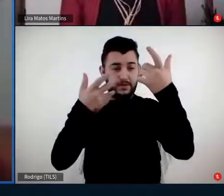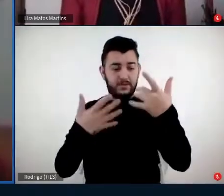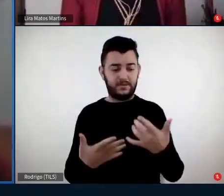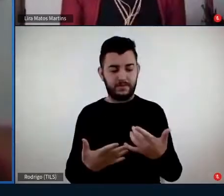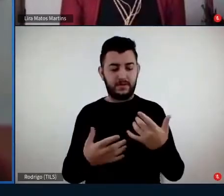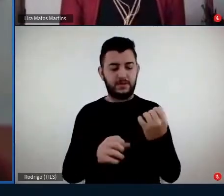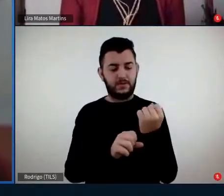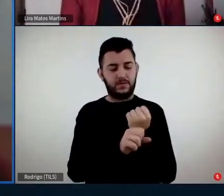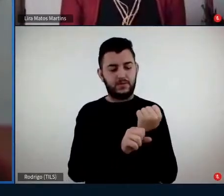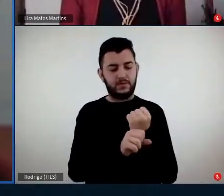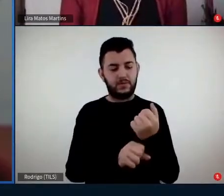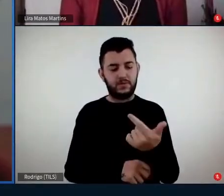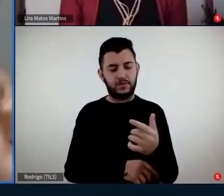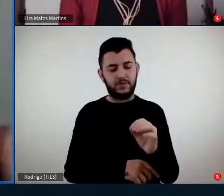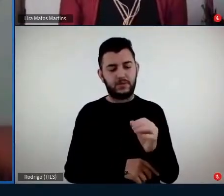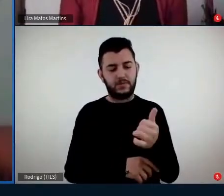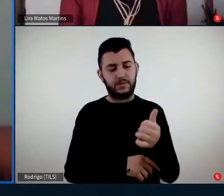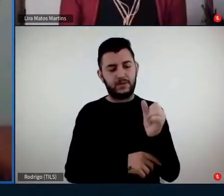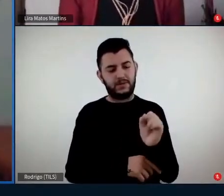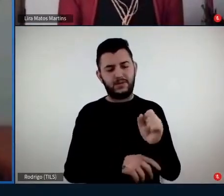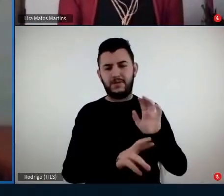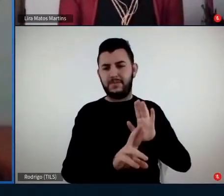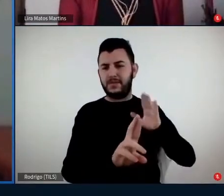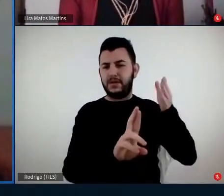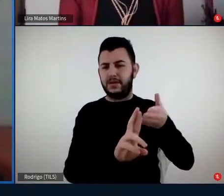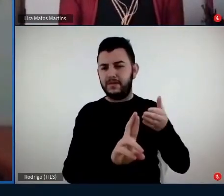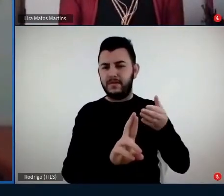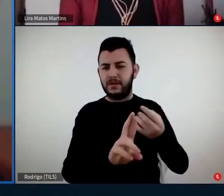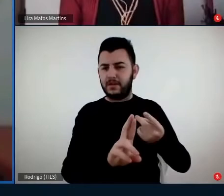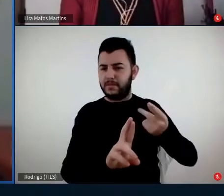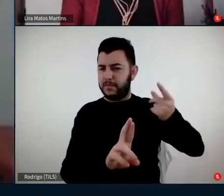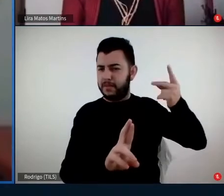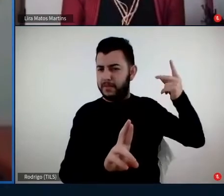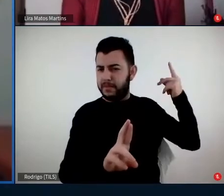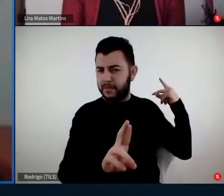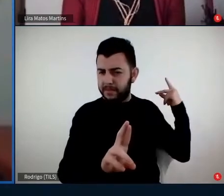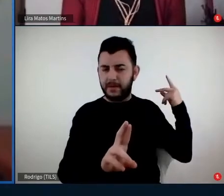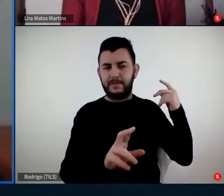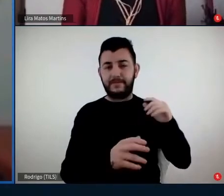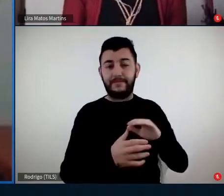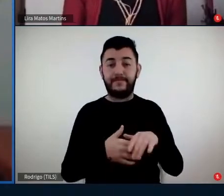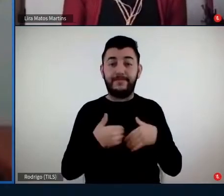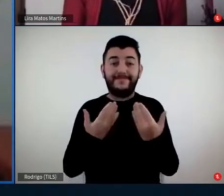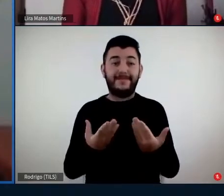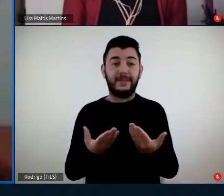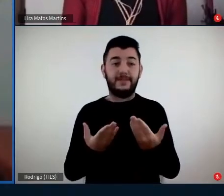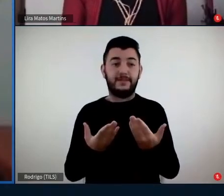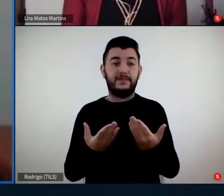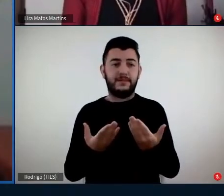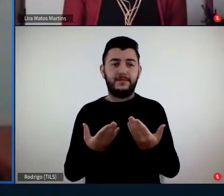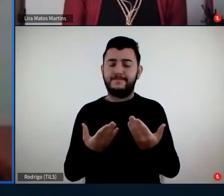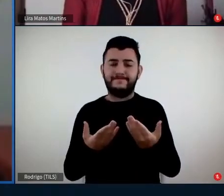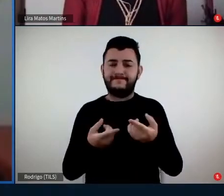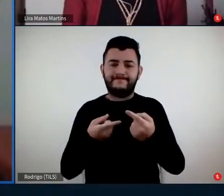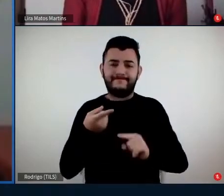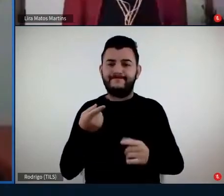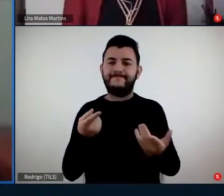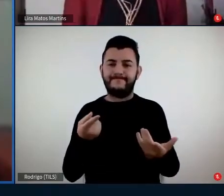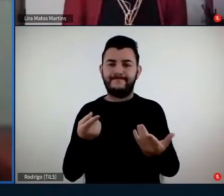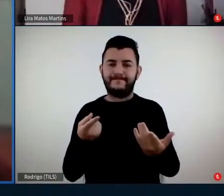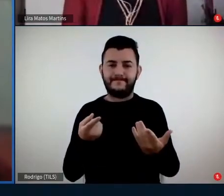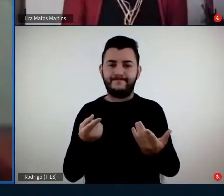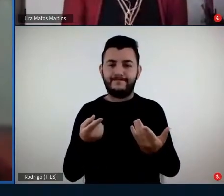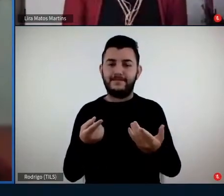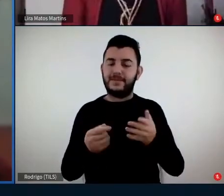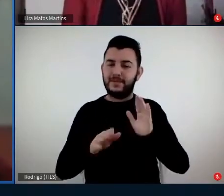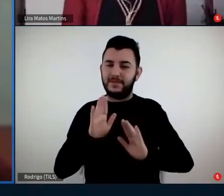de 2018, mas ela está usando uma referência dos anos 2000. Aí fica destoante, fica anacrônico. Então, é mais